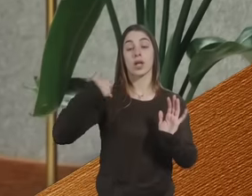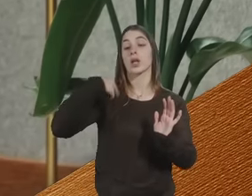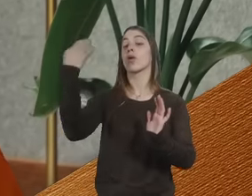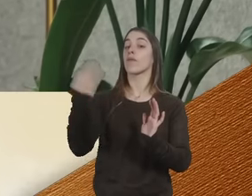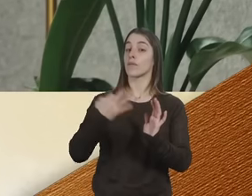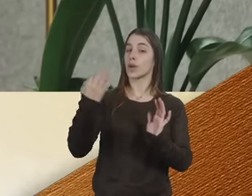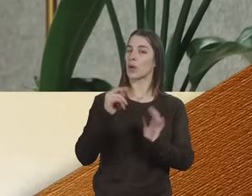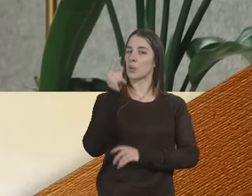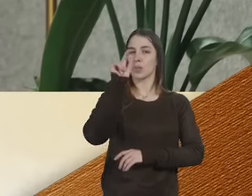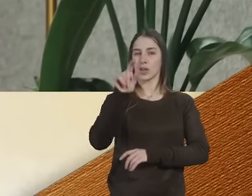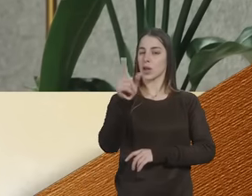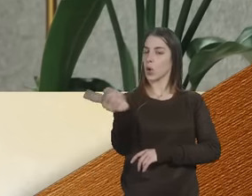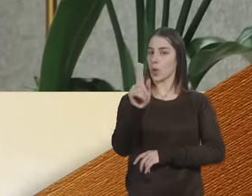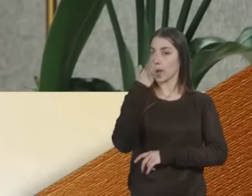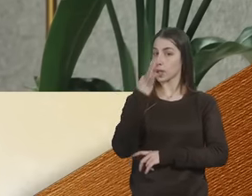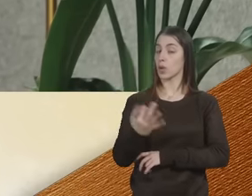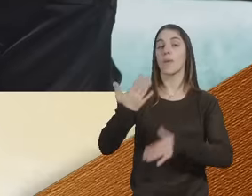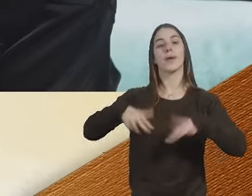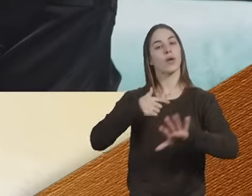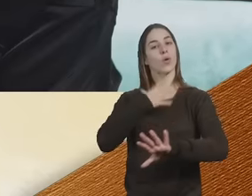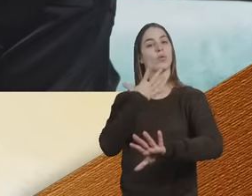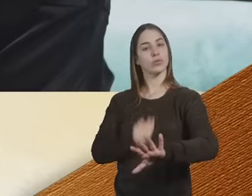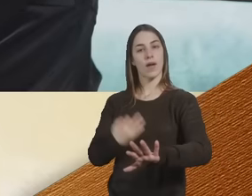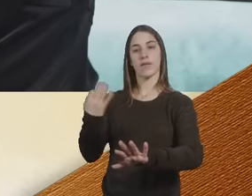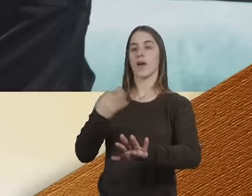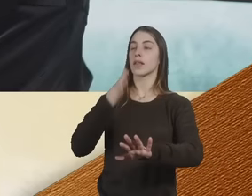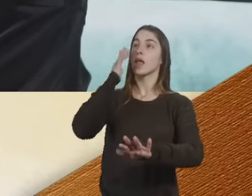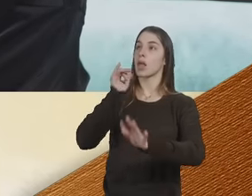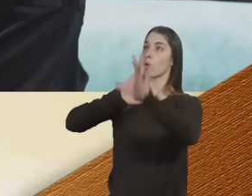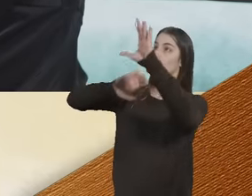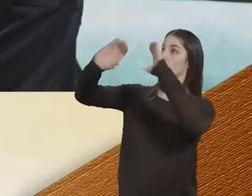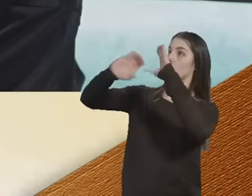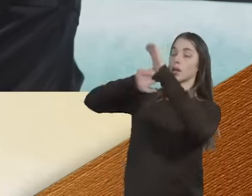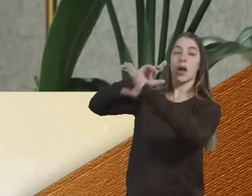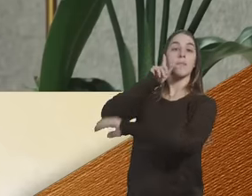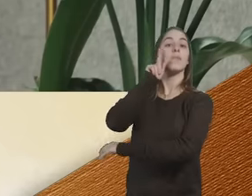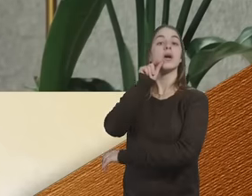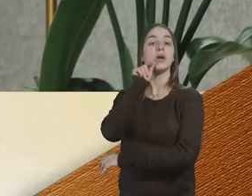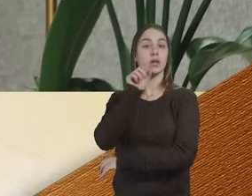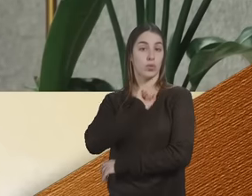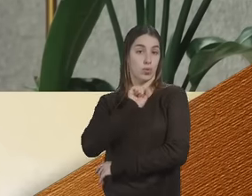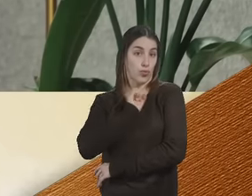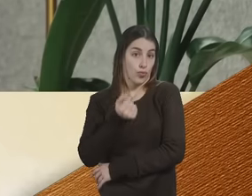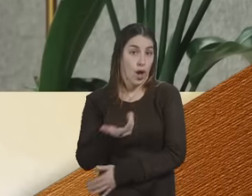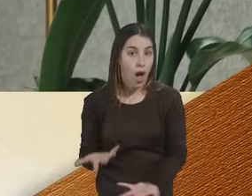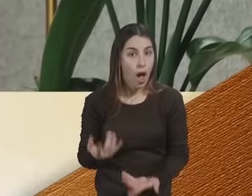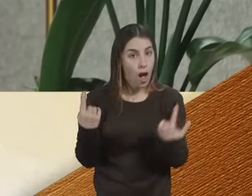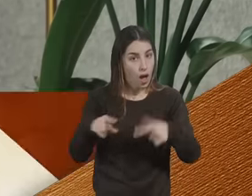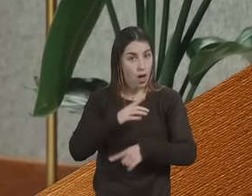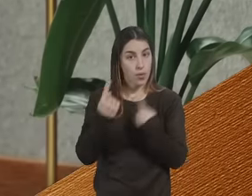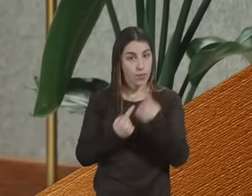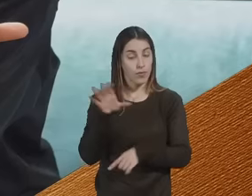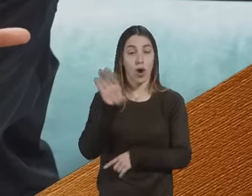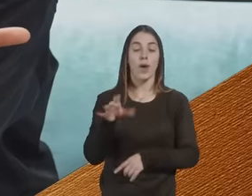um bocadinho cética, gostava de tentar comunicar com o meu marido. E gostava de saber se há alguma forma...